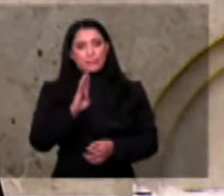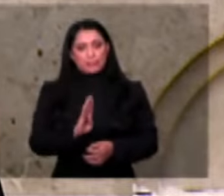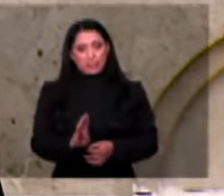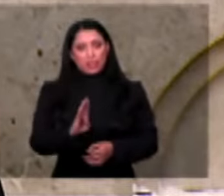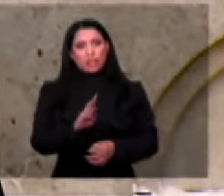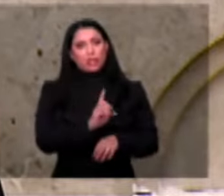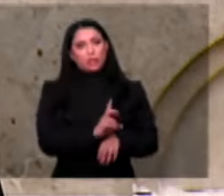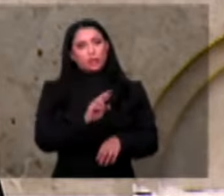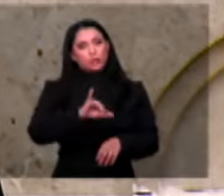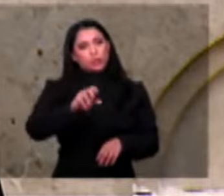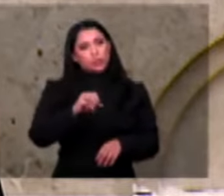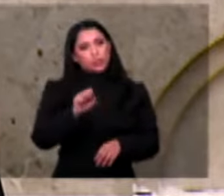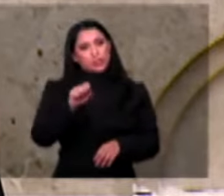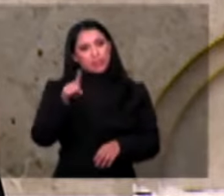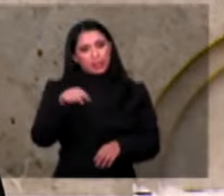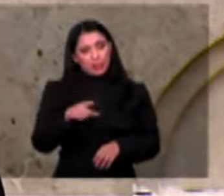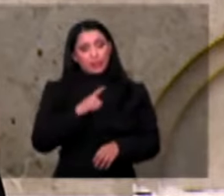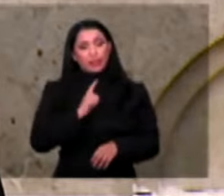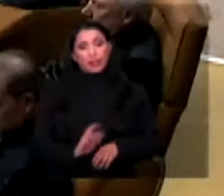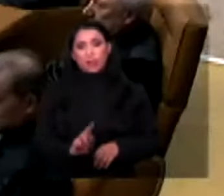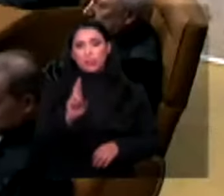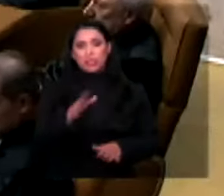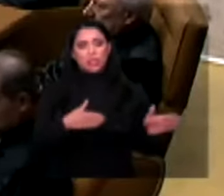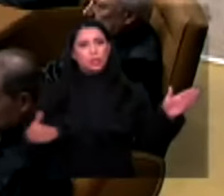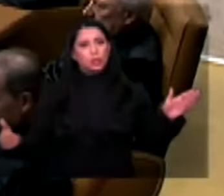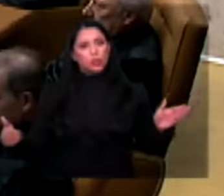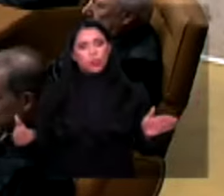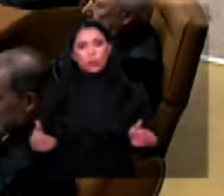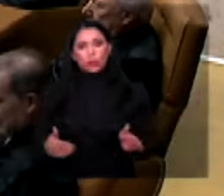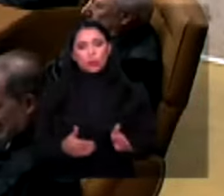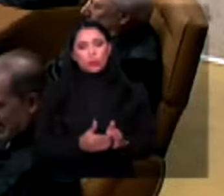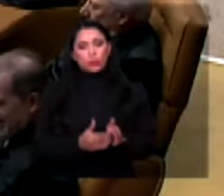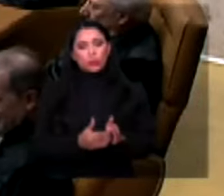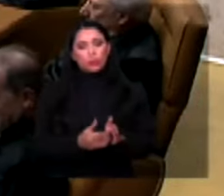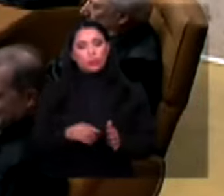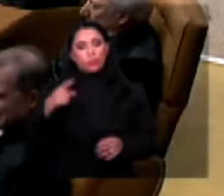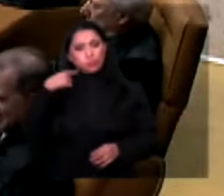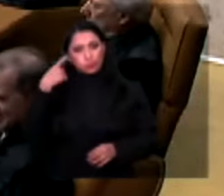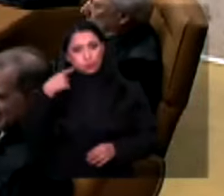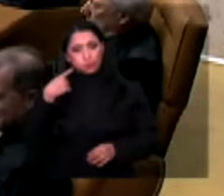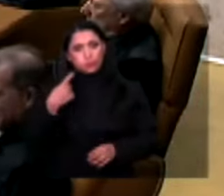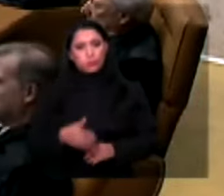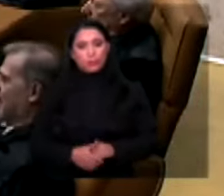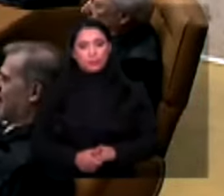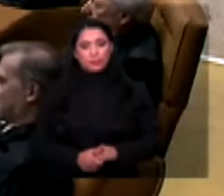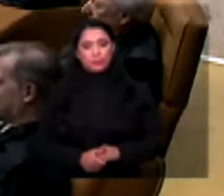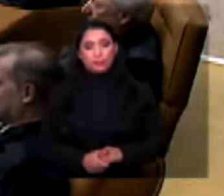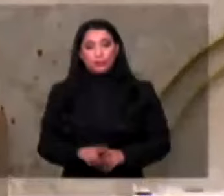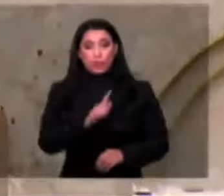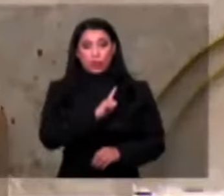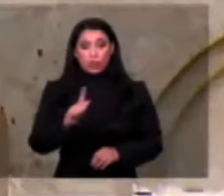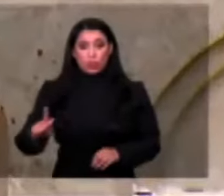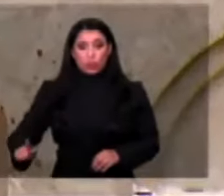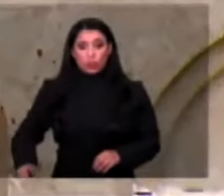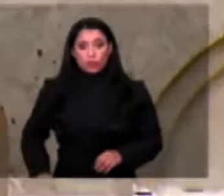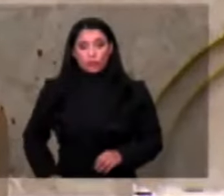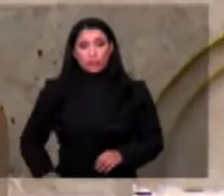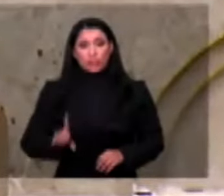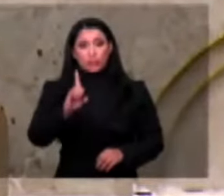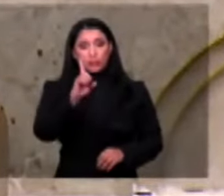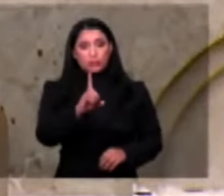José Alberto Simonetti, na pessoa de quem cumprimento todos os advogados. O governador do